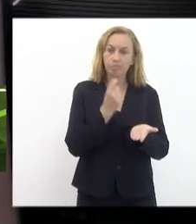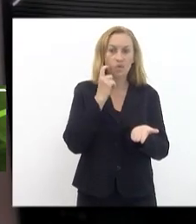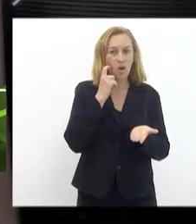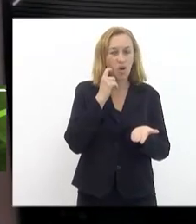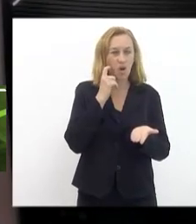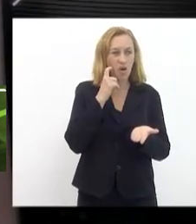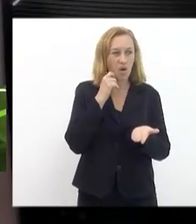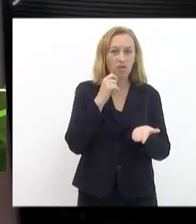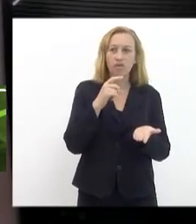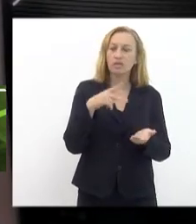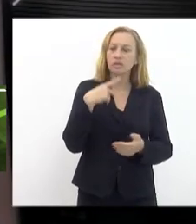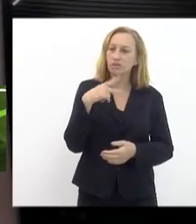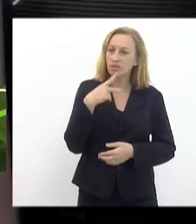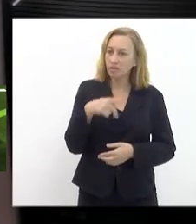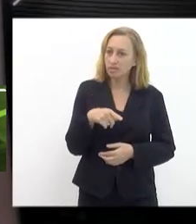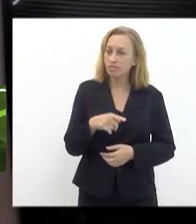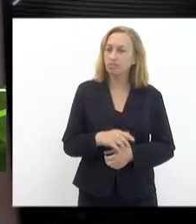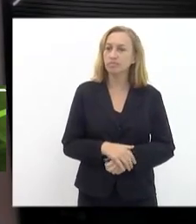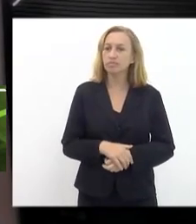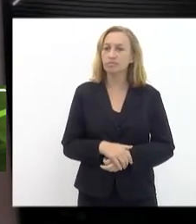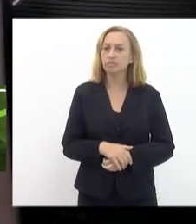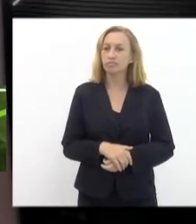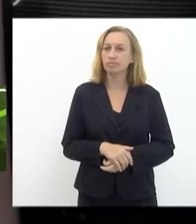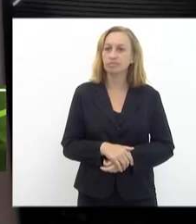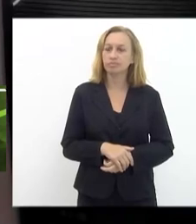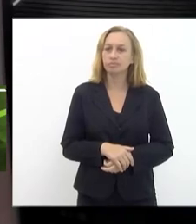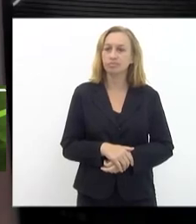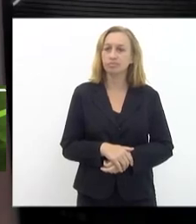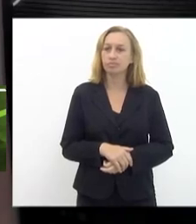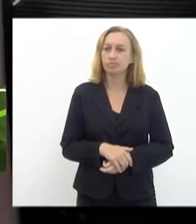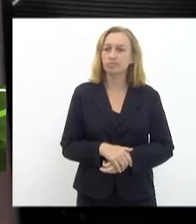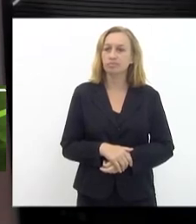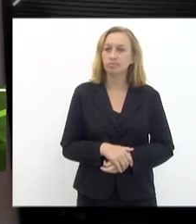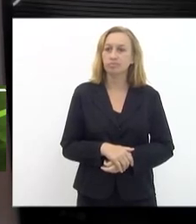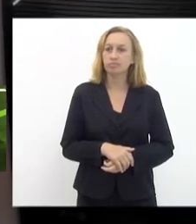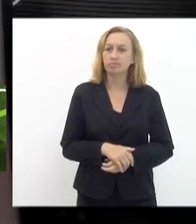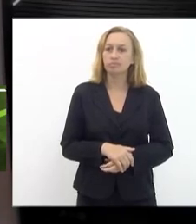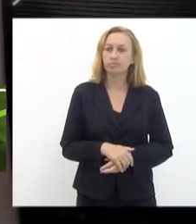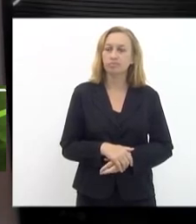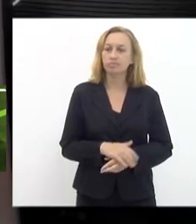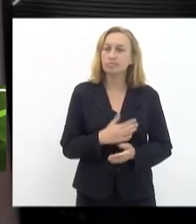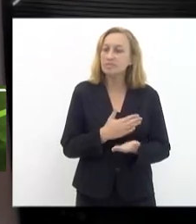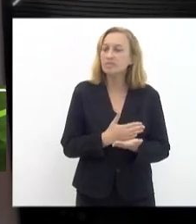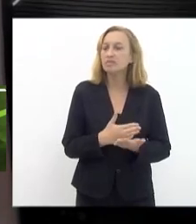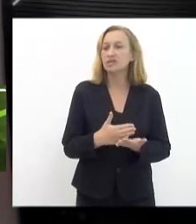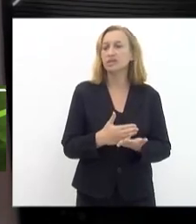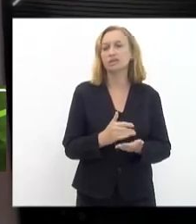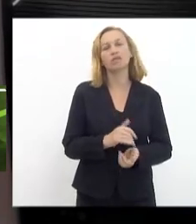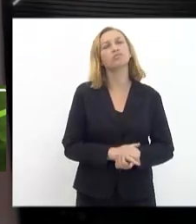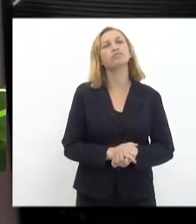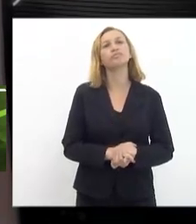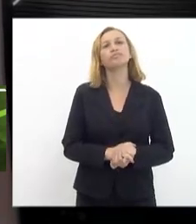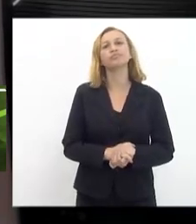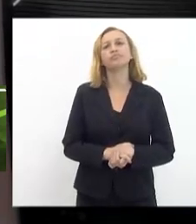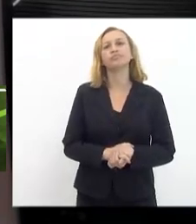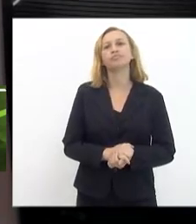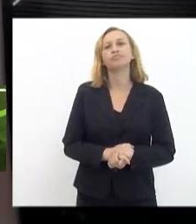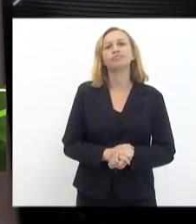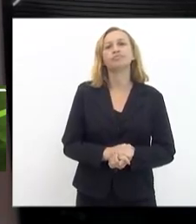colocados disponíveis pelo menos para dar cobertura a